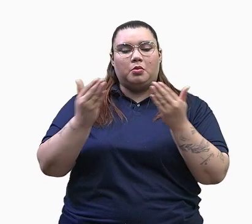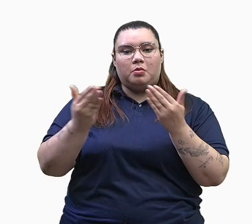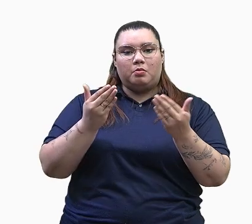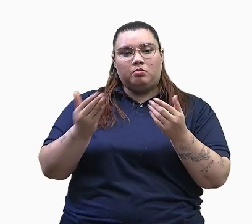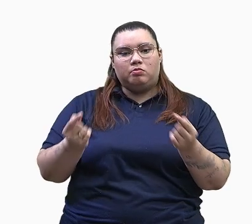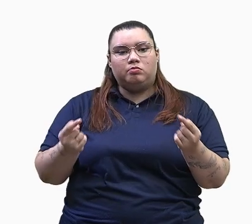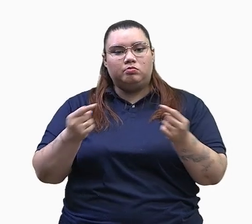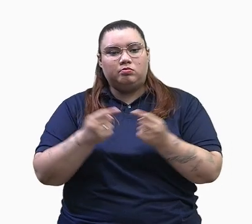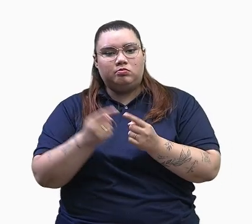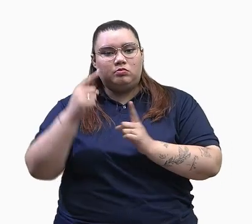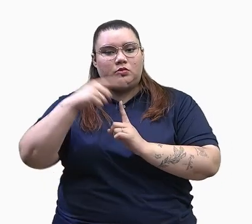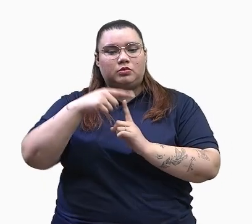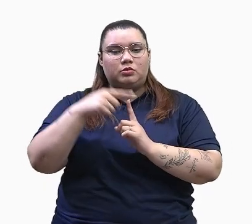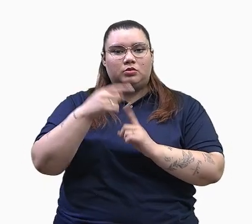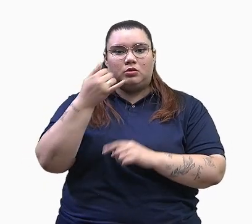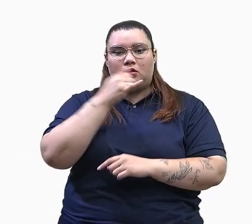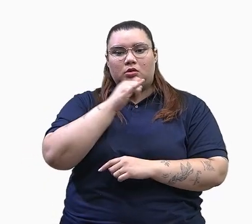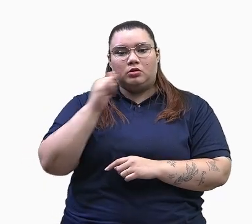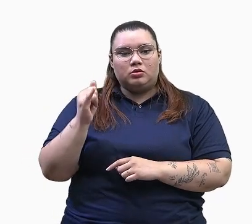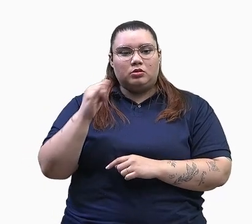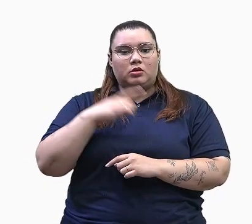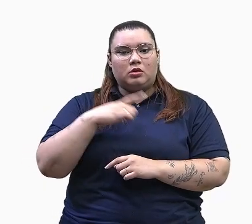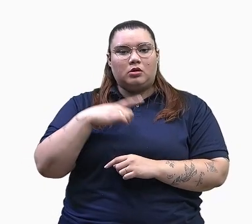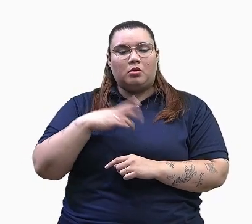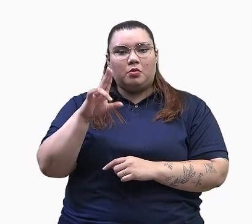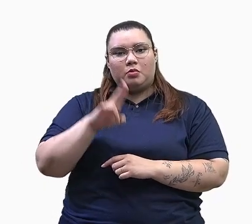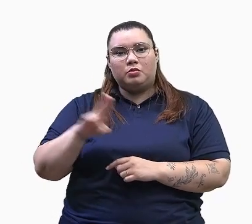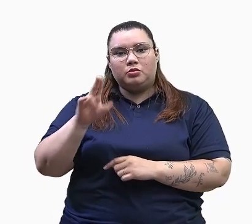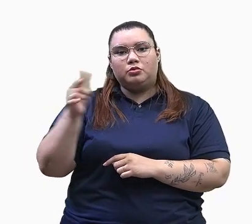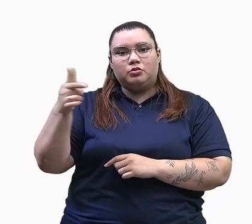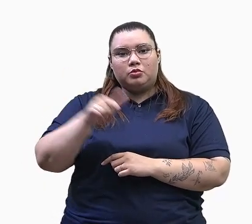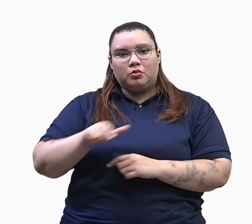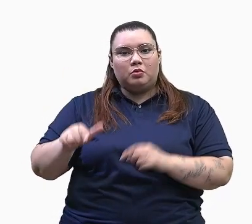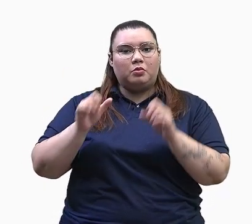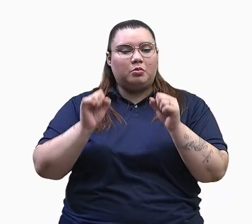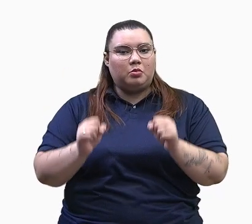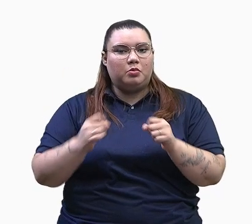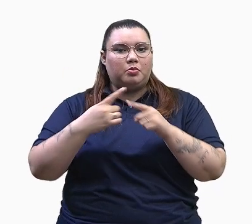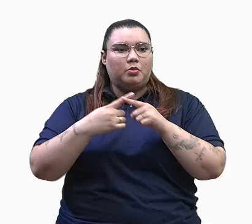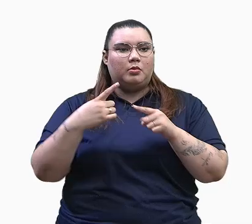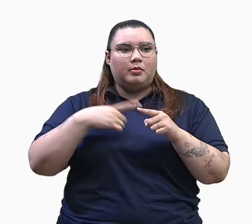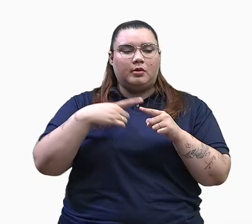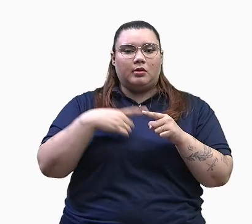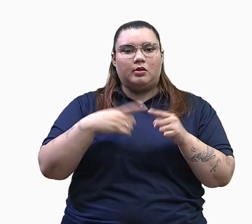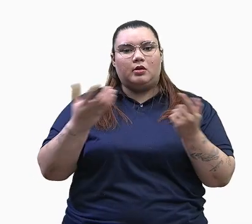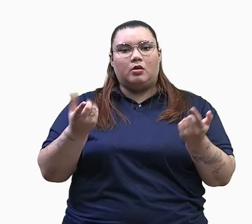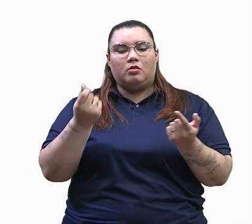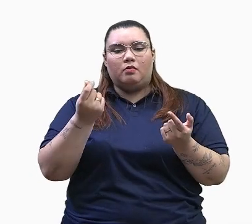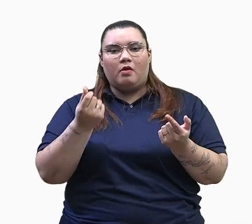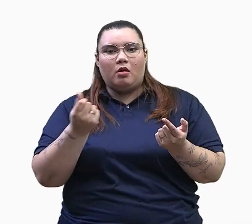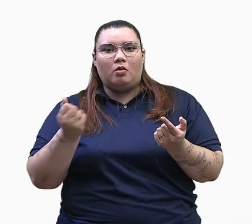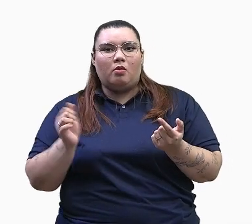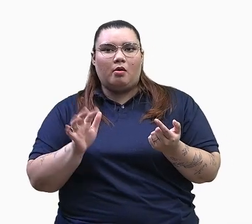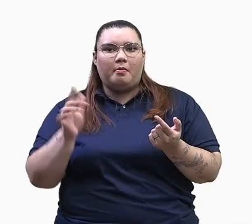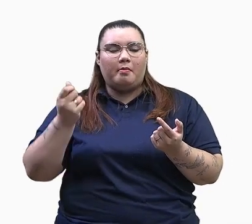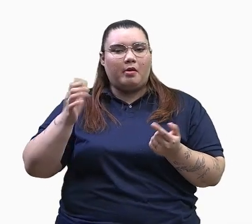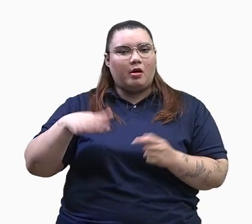as fontes de energia renováveis, né? Com relação ao seu custo, à logística, à